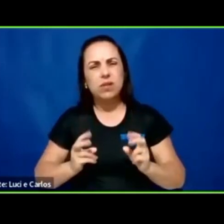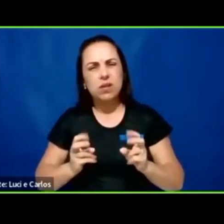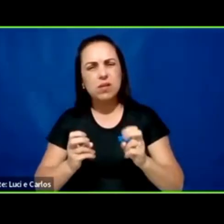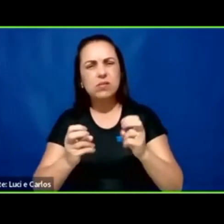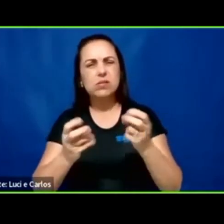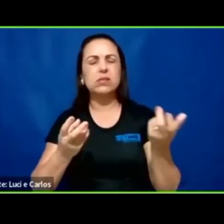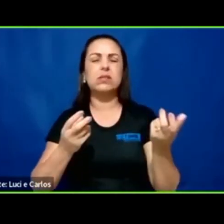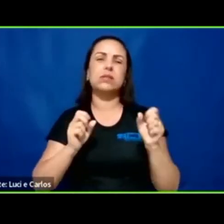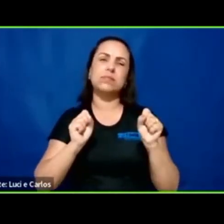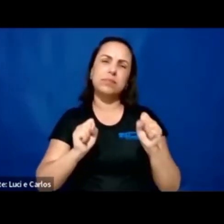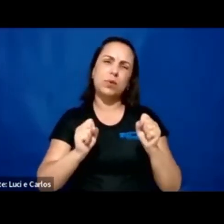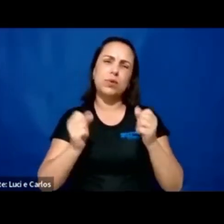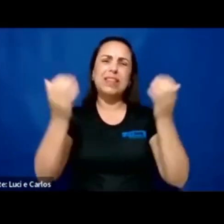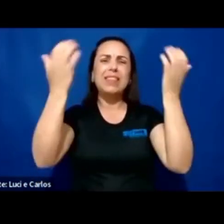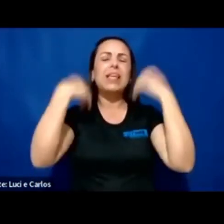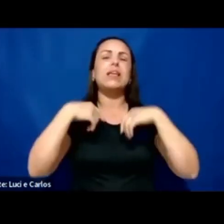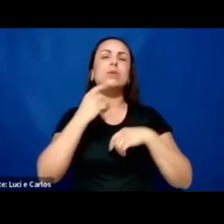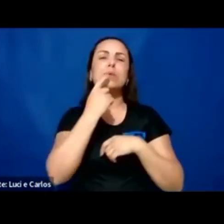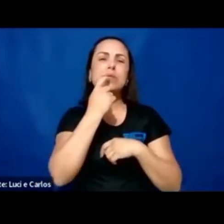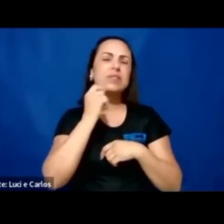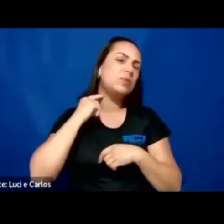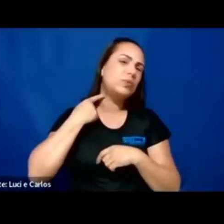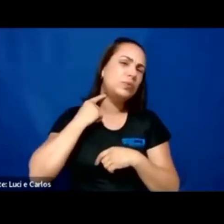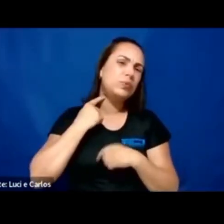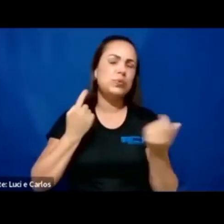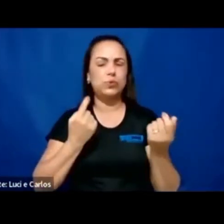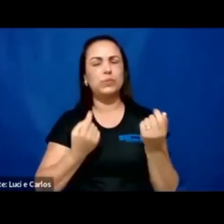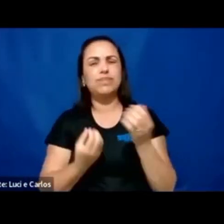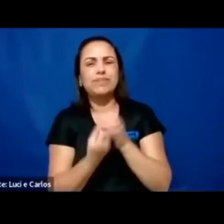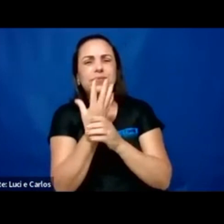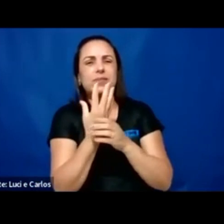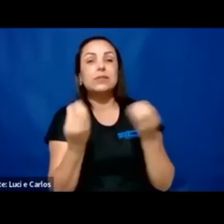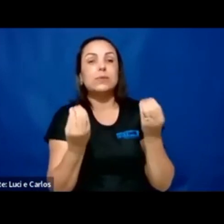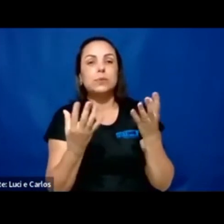e como que a acidez tem íntima ligação com o mesmo. Sunaik, é com você.